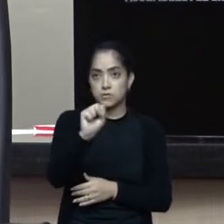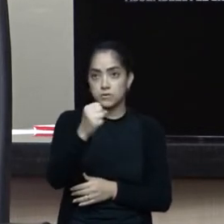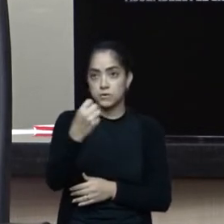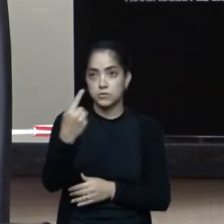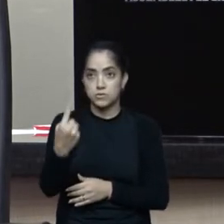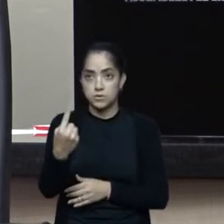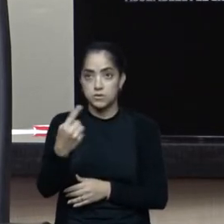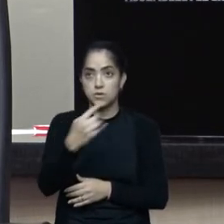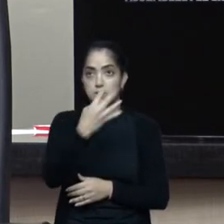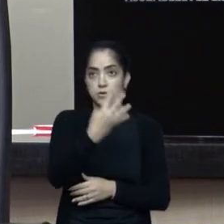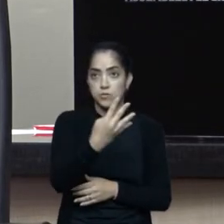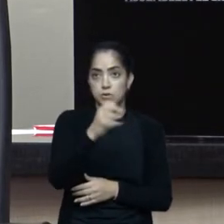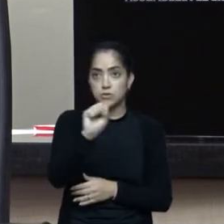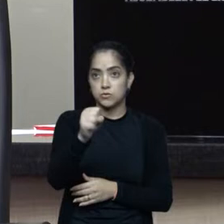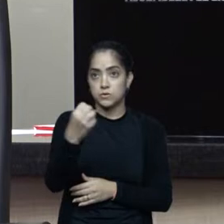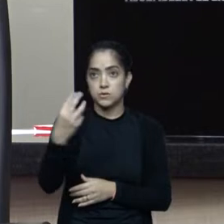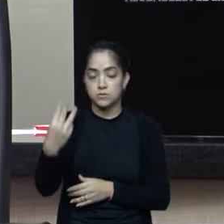e